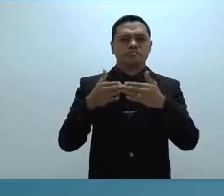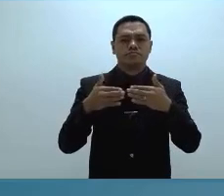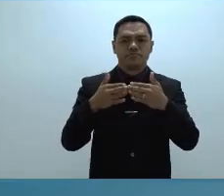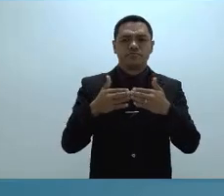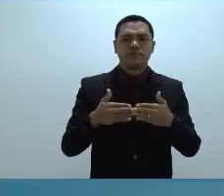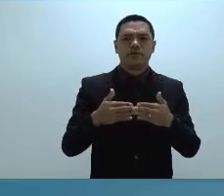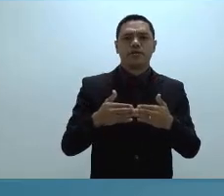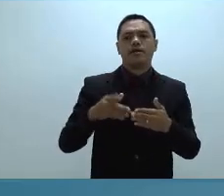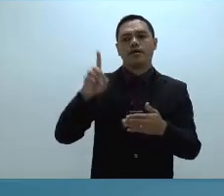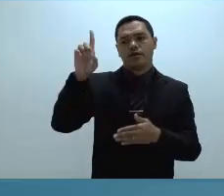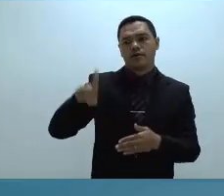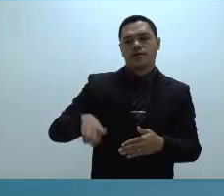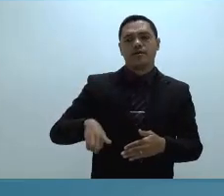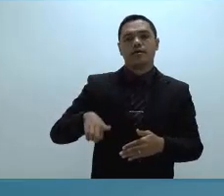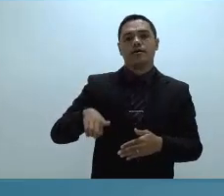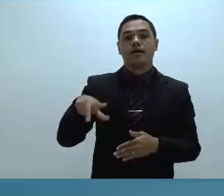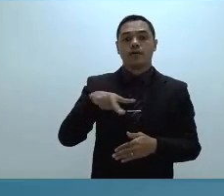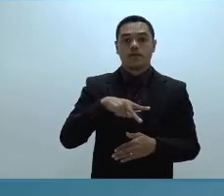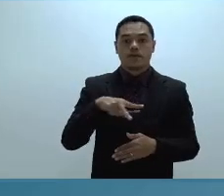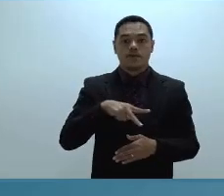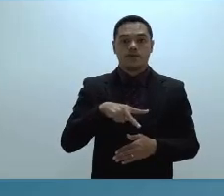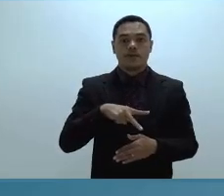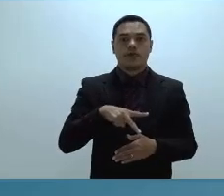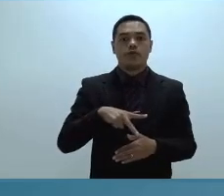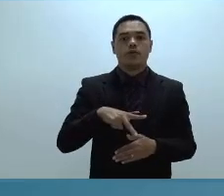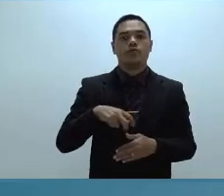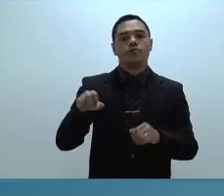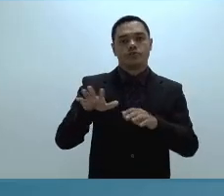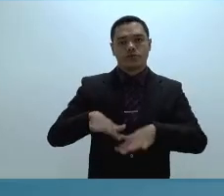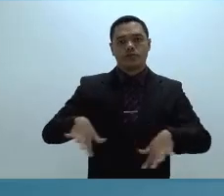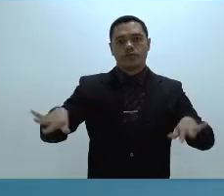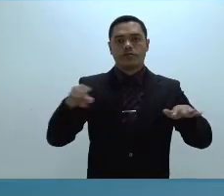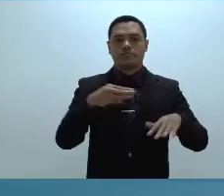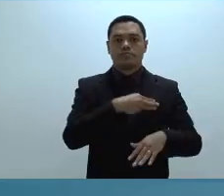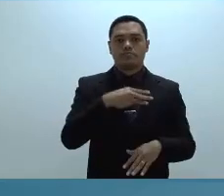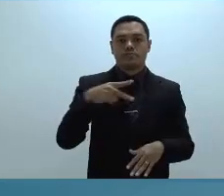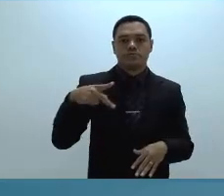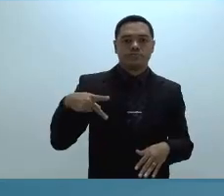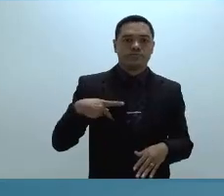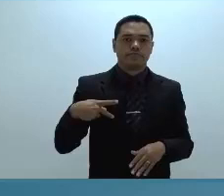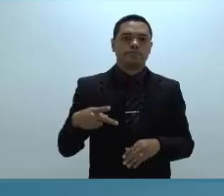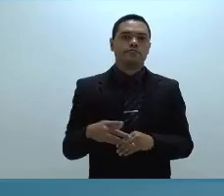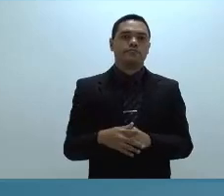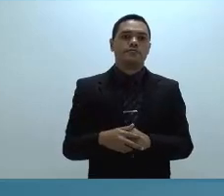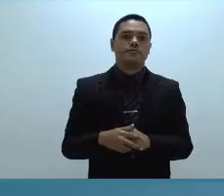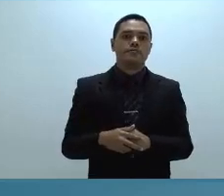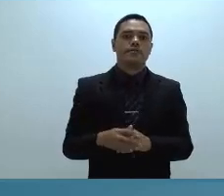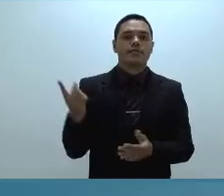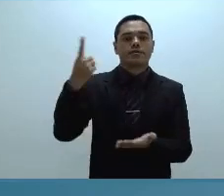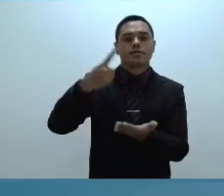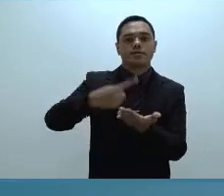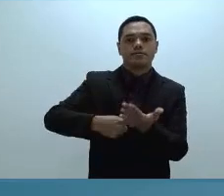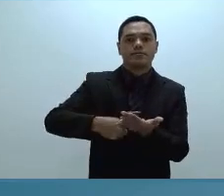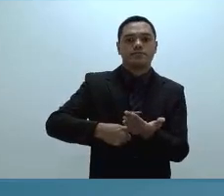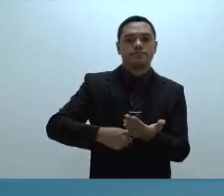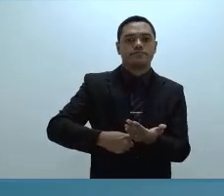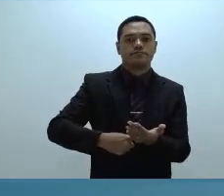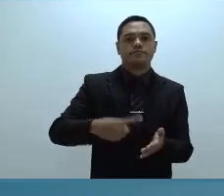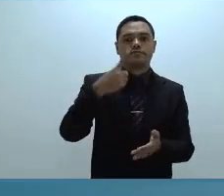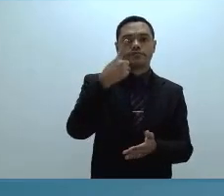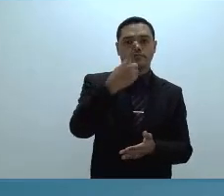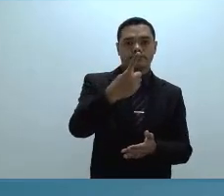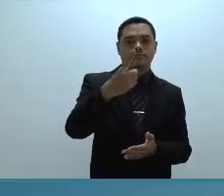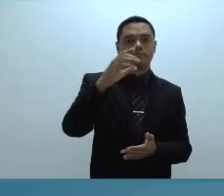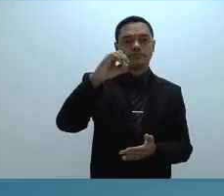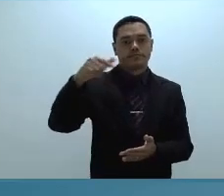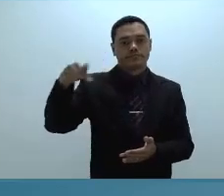privado em consonância com o parecer emitido pelo órgão ministerial. É o acordo 207-042, relatoria do desembargador Aguilherme